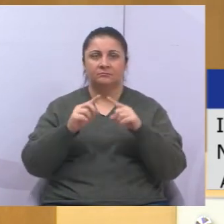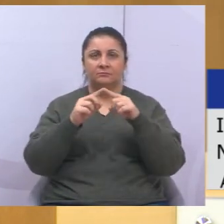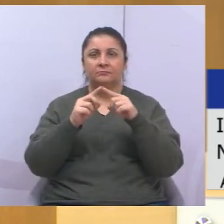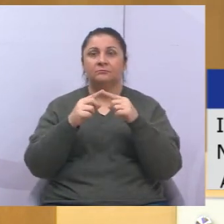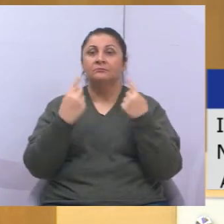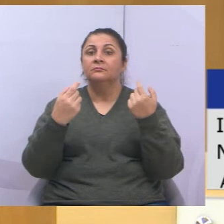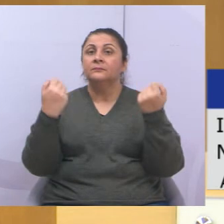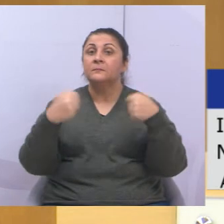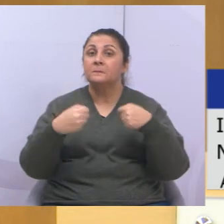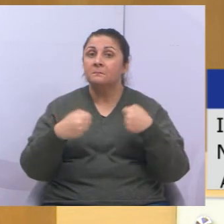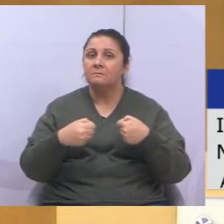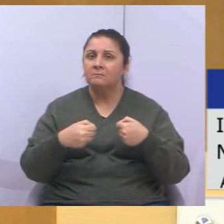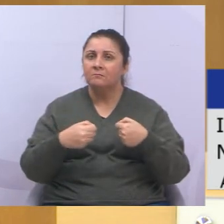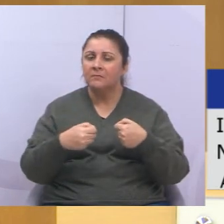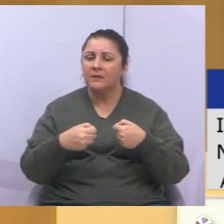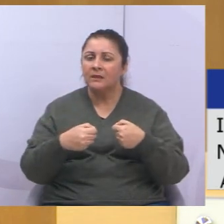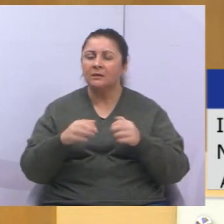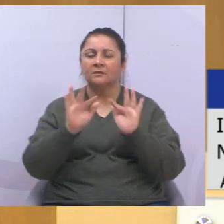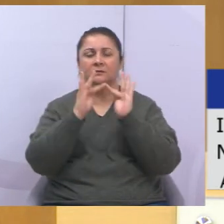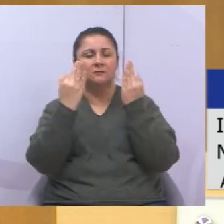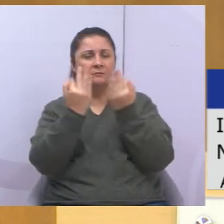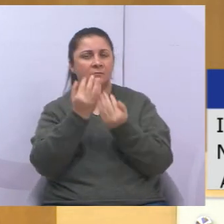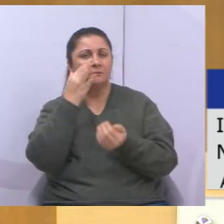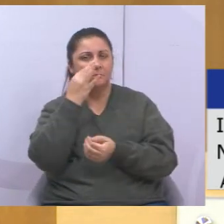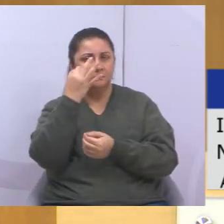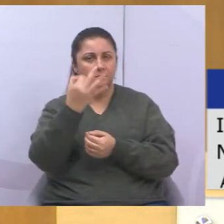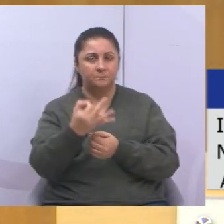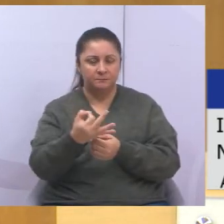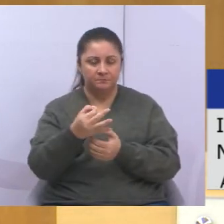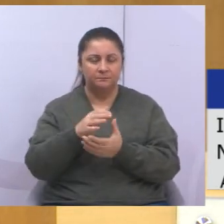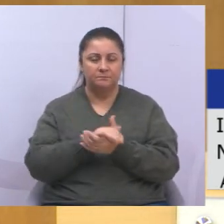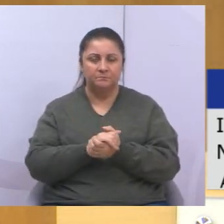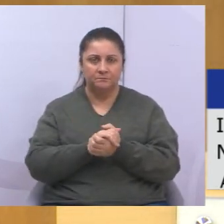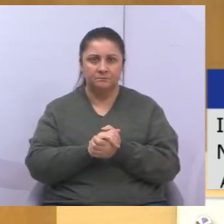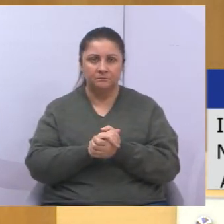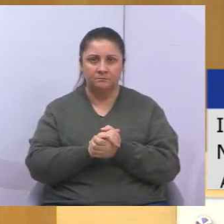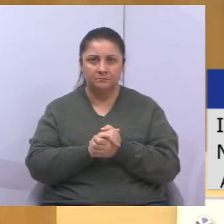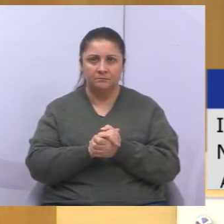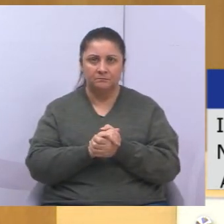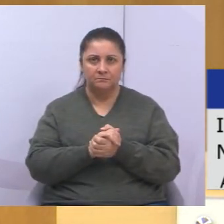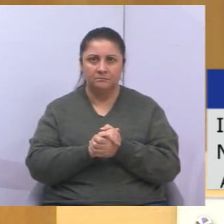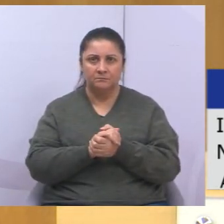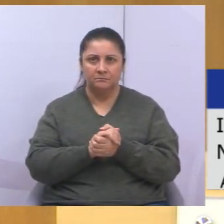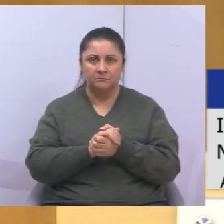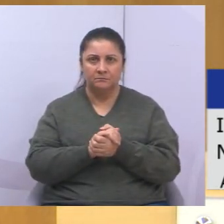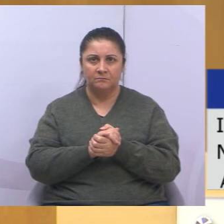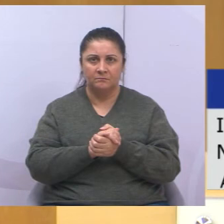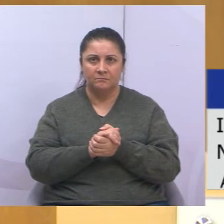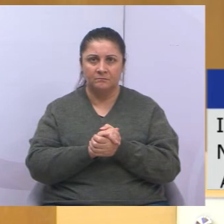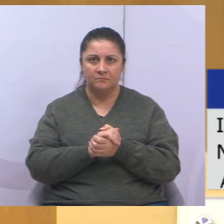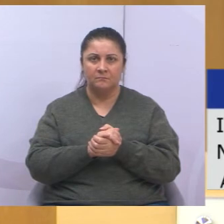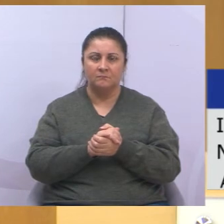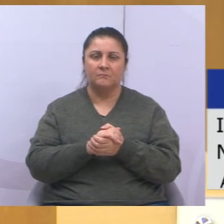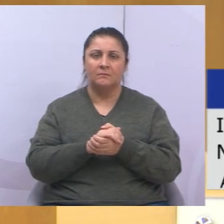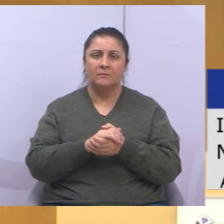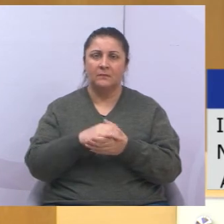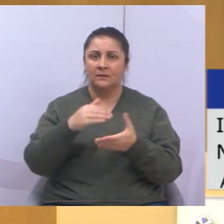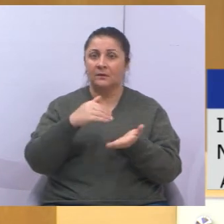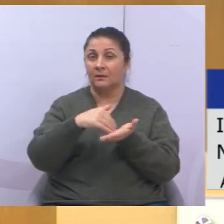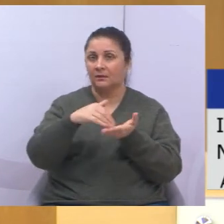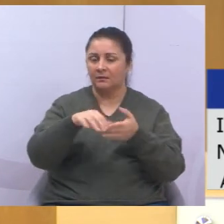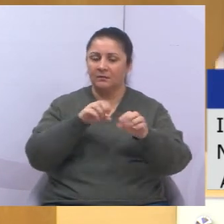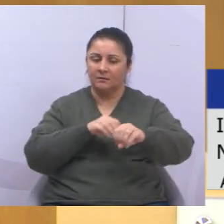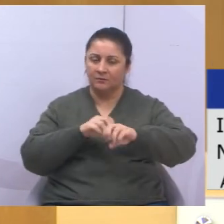é necessário o acompanhamento da família, é necessário o acompanhamento da rede de educação,